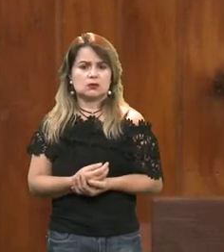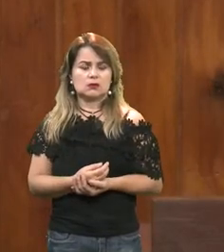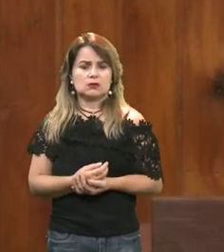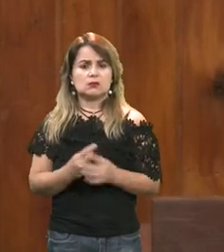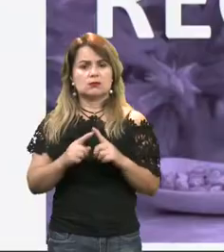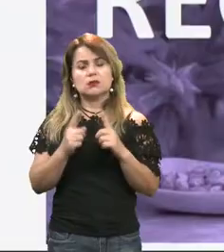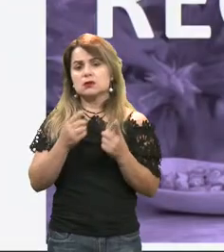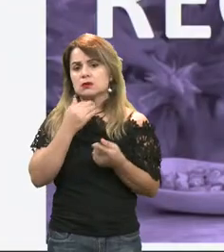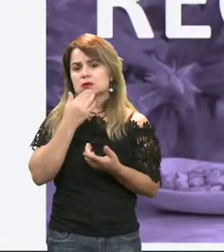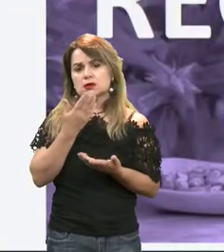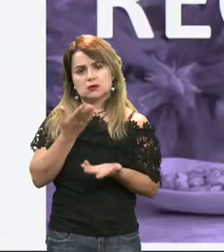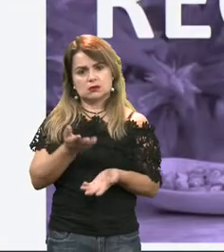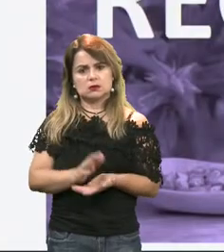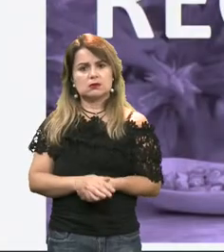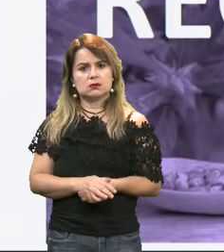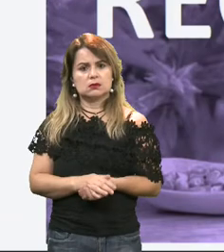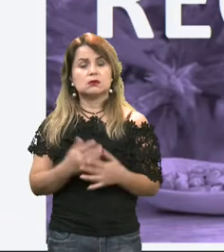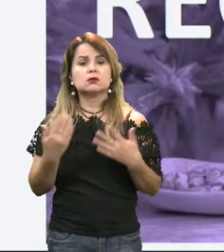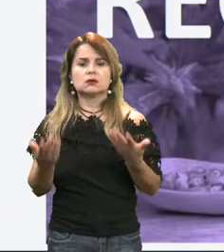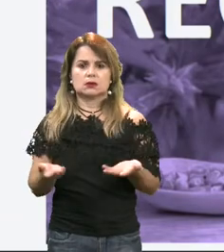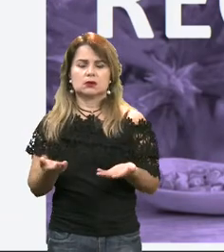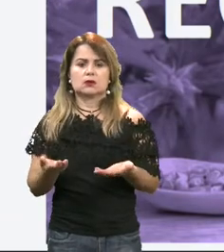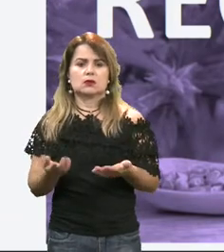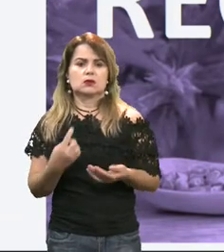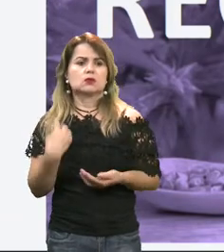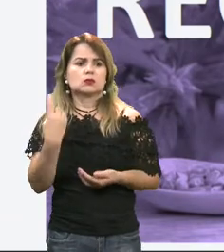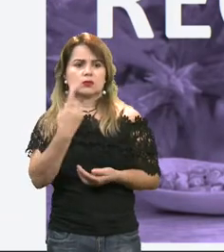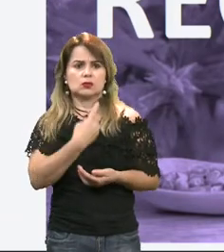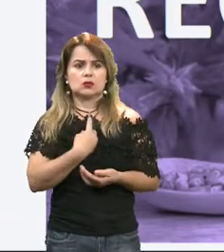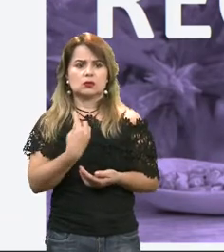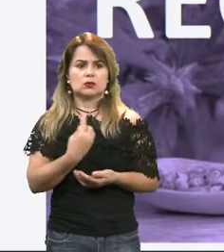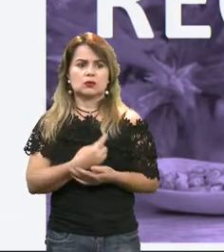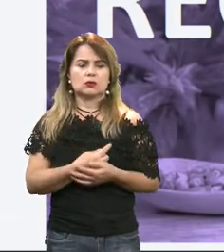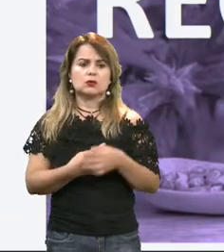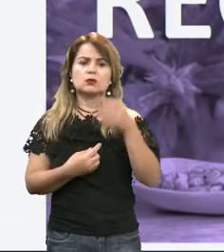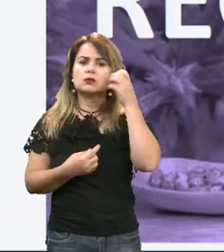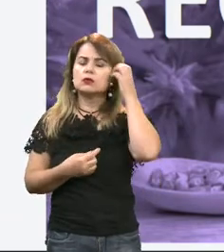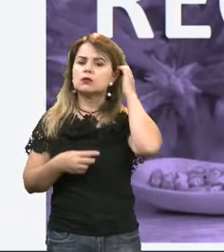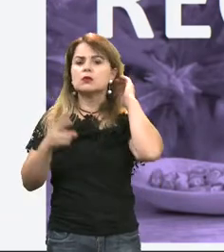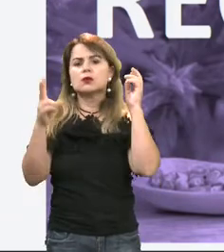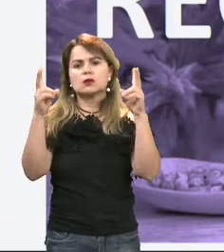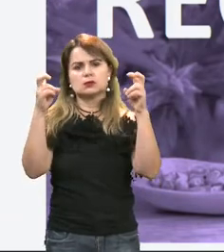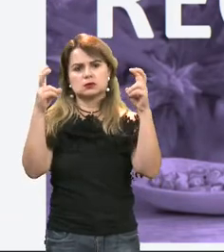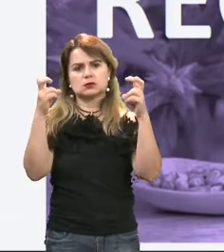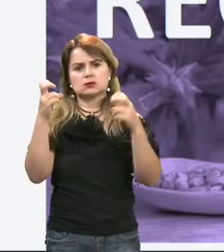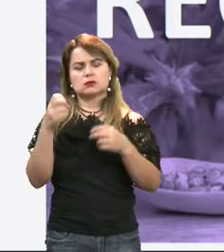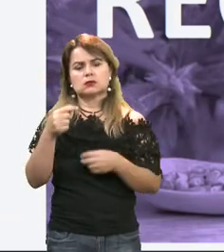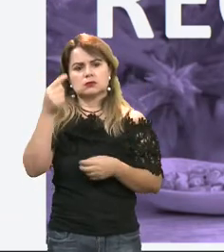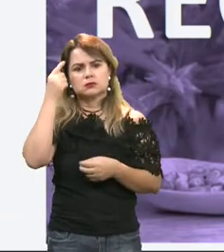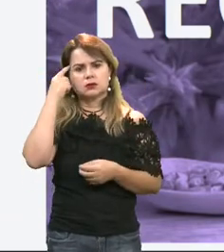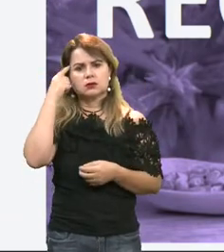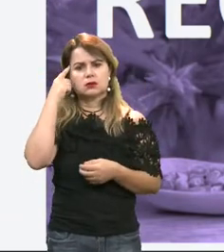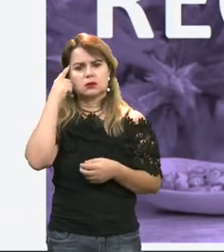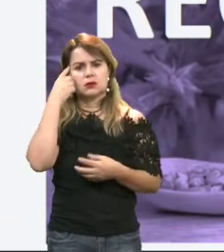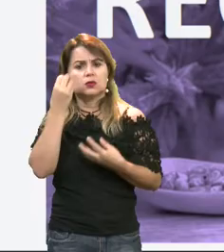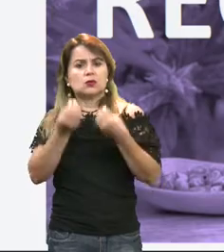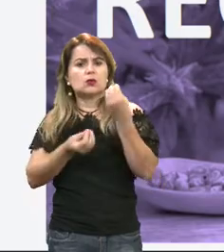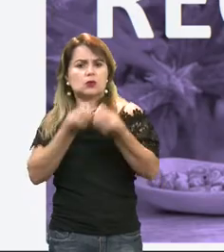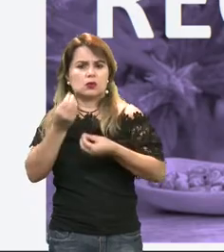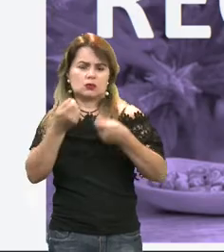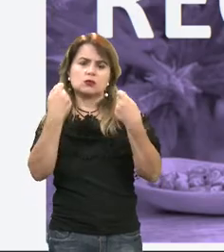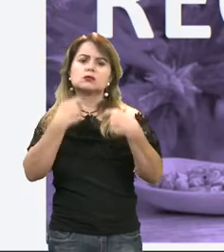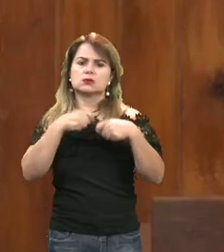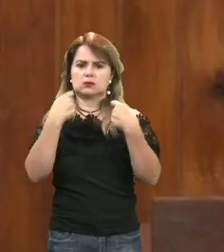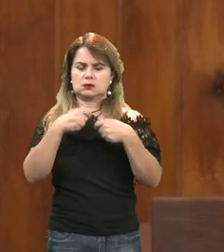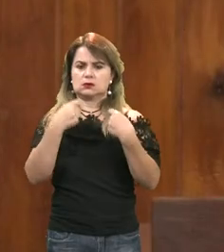E aqui é a hora que a gente chega ao cerne da nossa questão, a nossa necessidade de